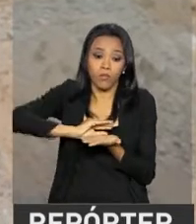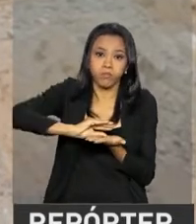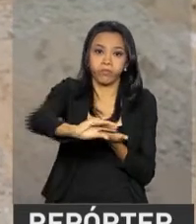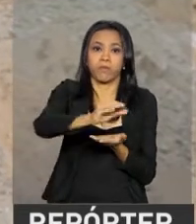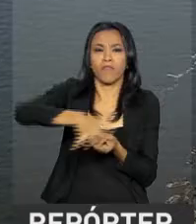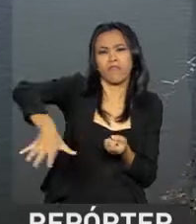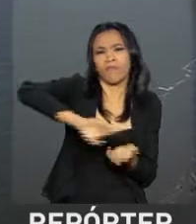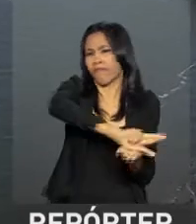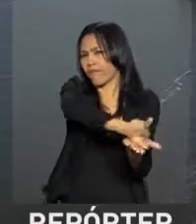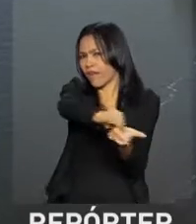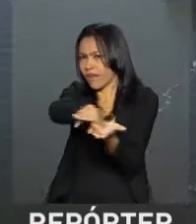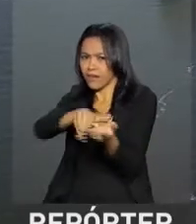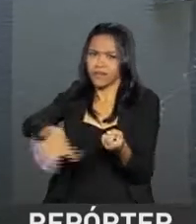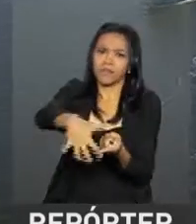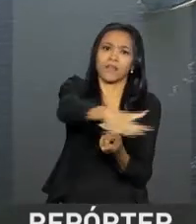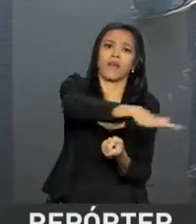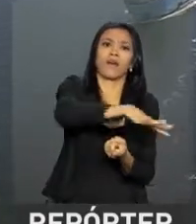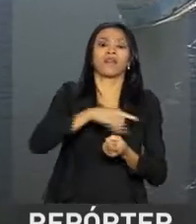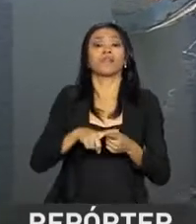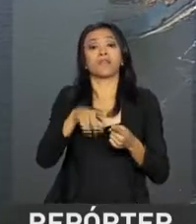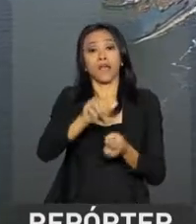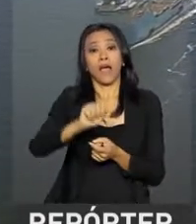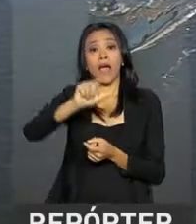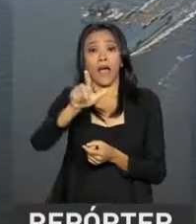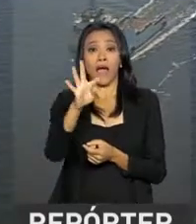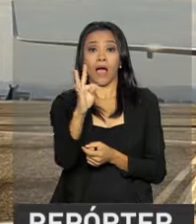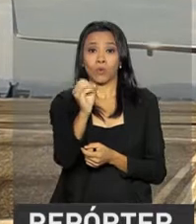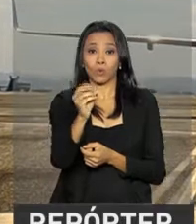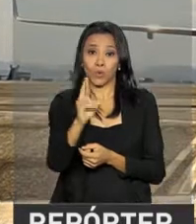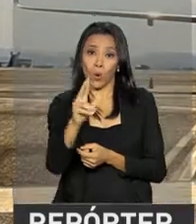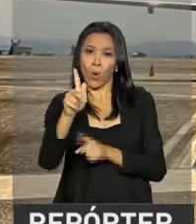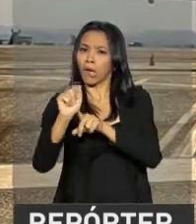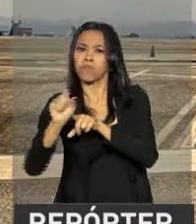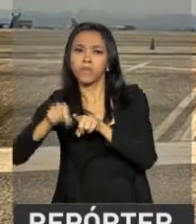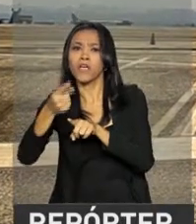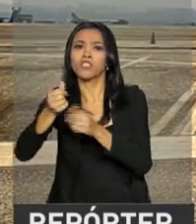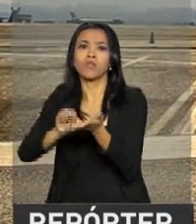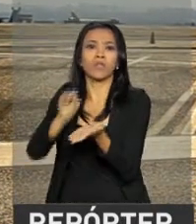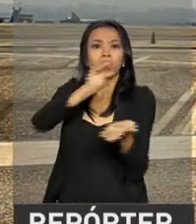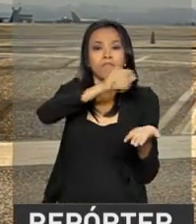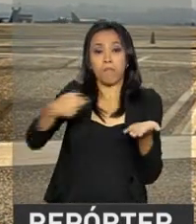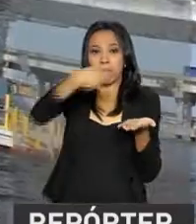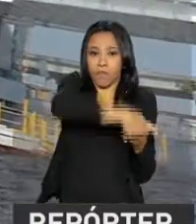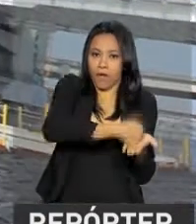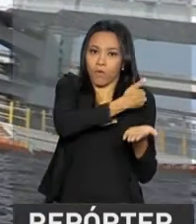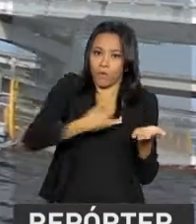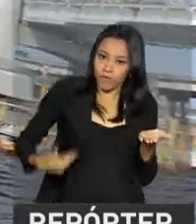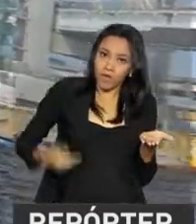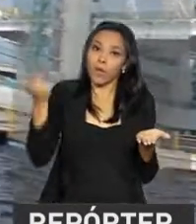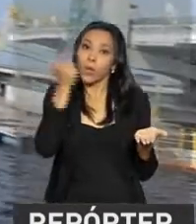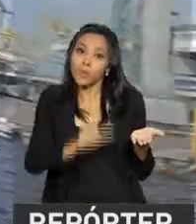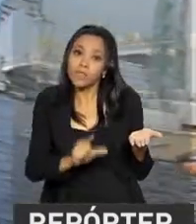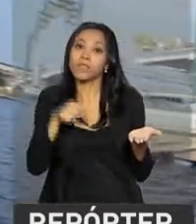diversas áreas. Com as outorgas, que são os valores que as empresas pagam ao governo para explorar uma concessão pública, já são